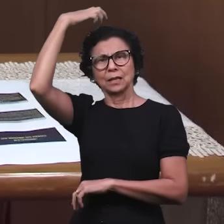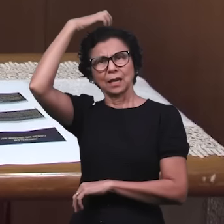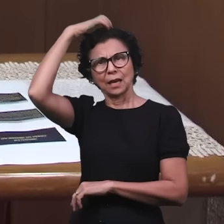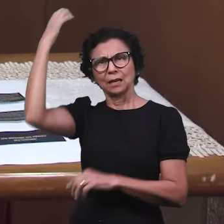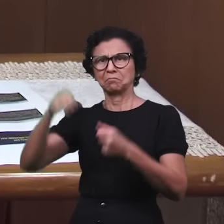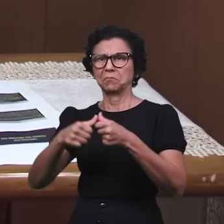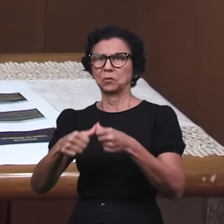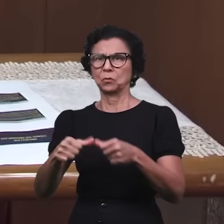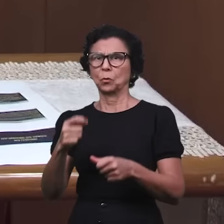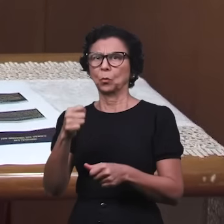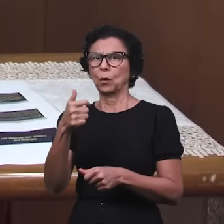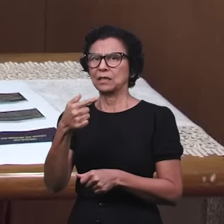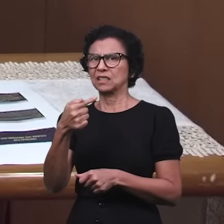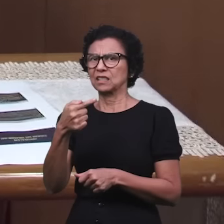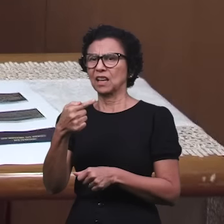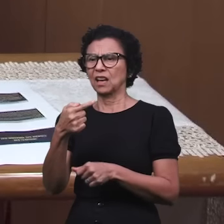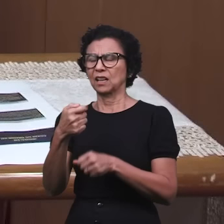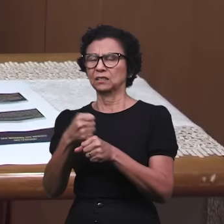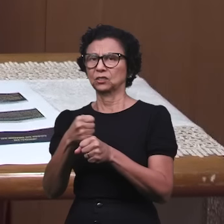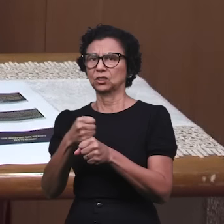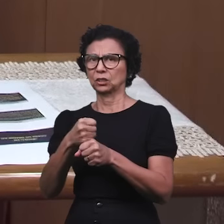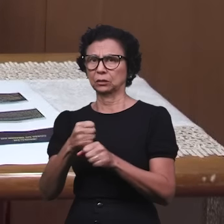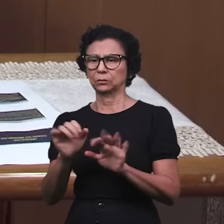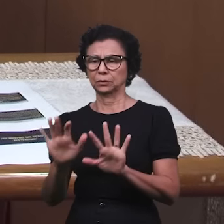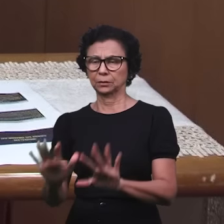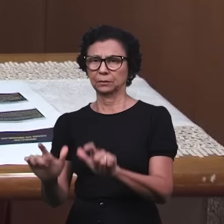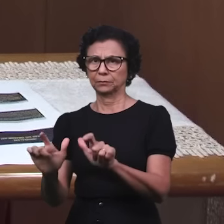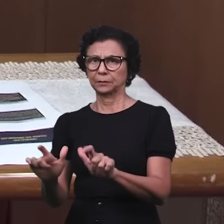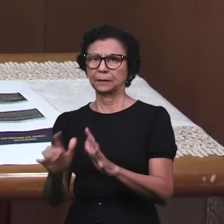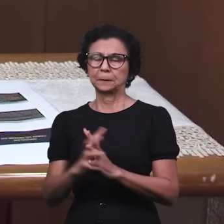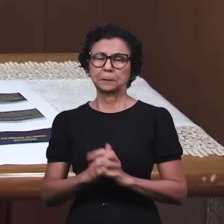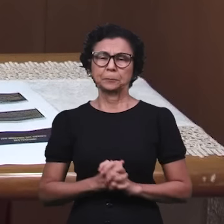quase 7 anos, aproximadamente 7 anos.